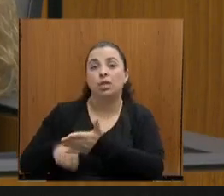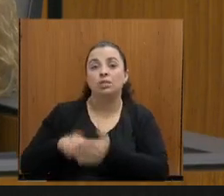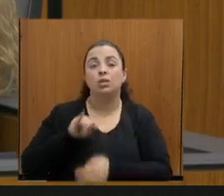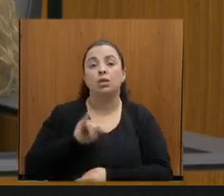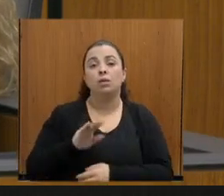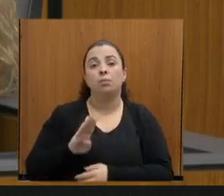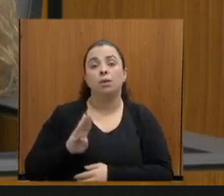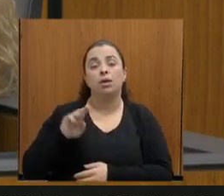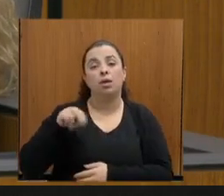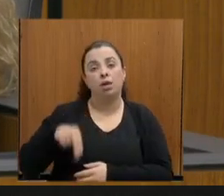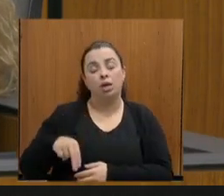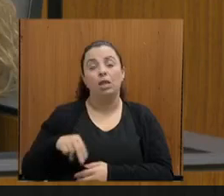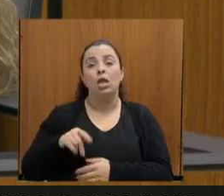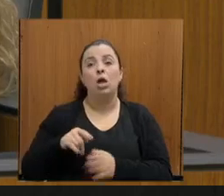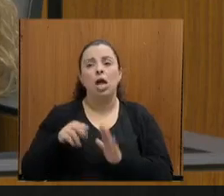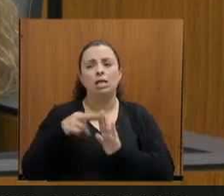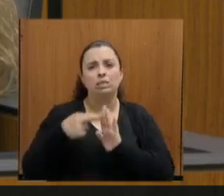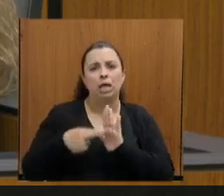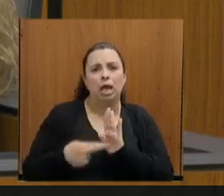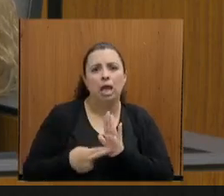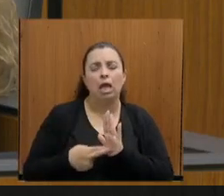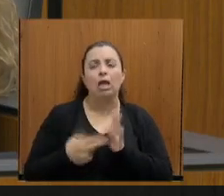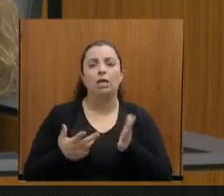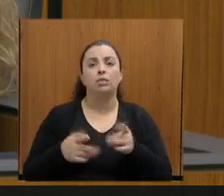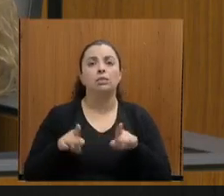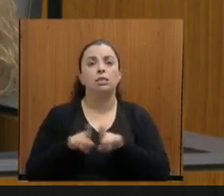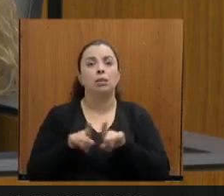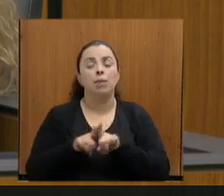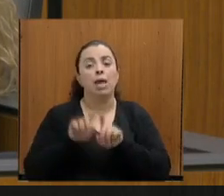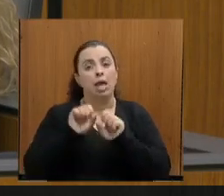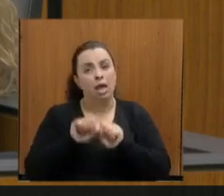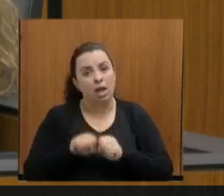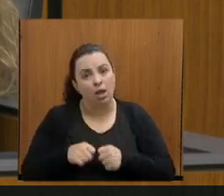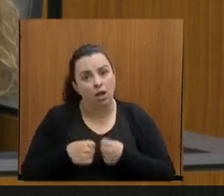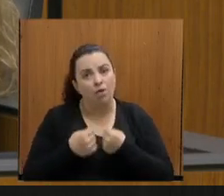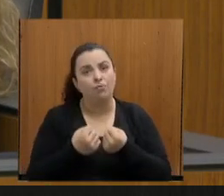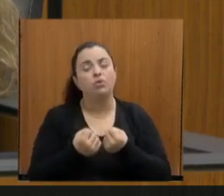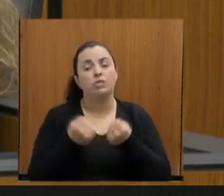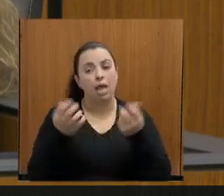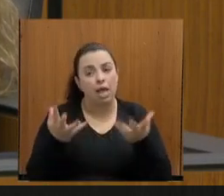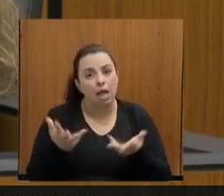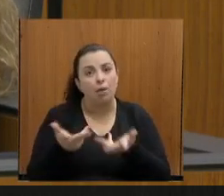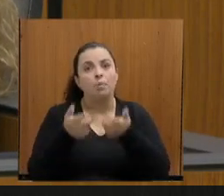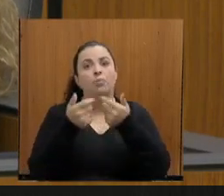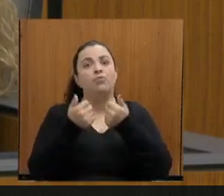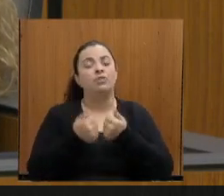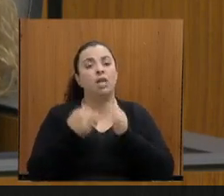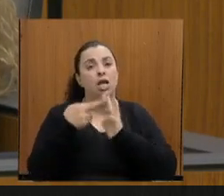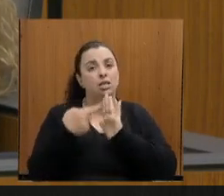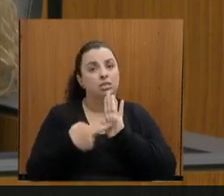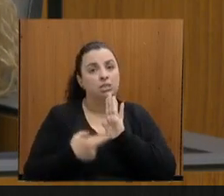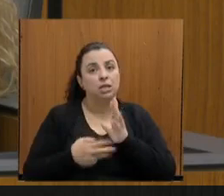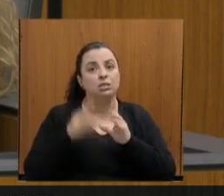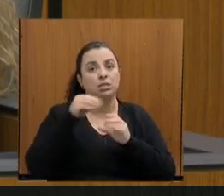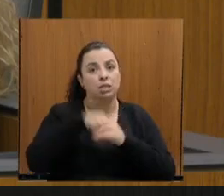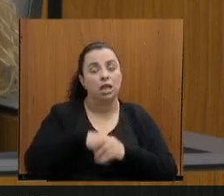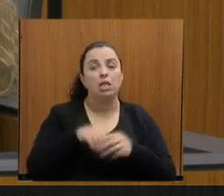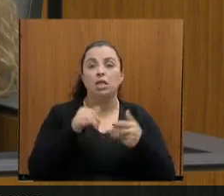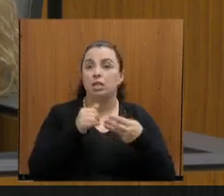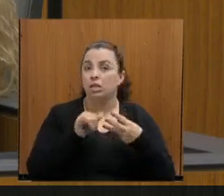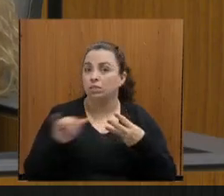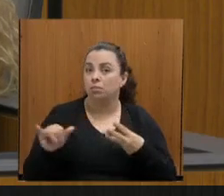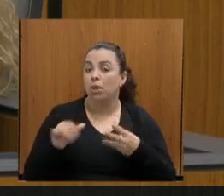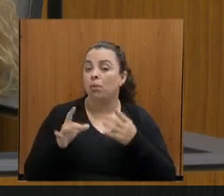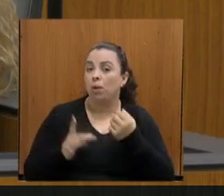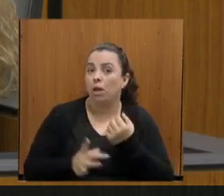e os termos e as suas condições revogar reforçar desculpa e aperfeiçoar as normas internas da companhia